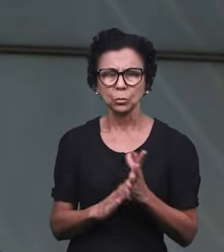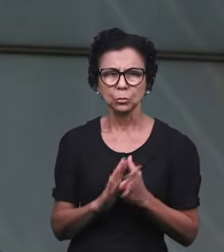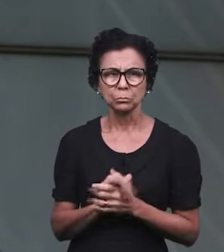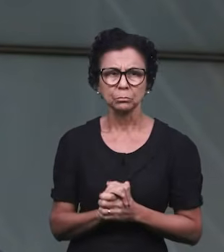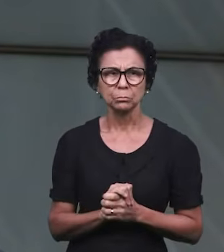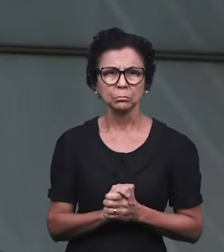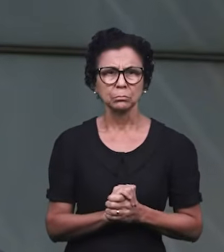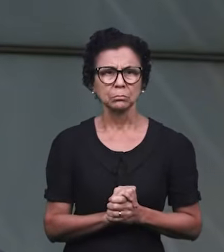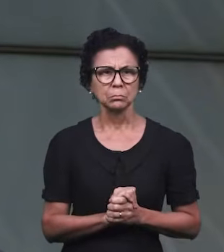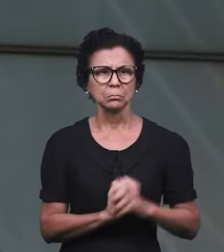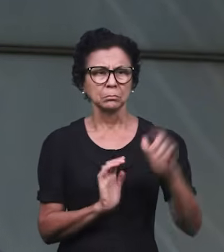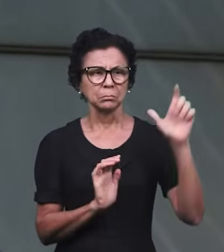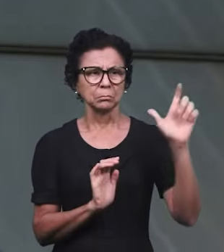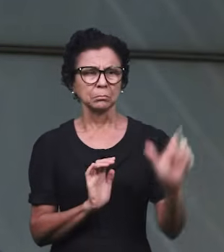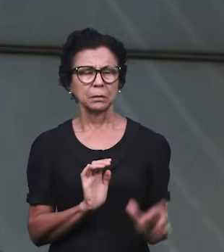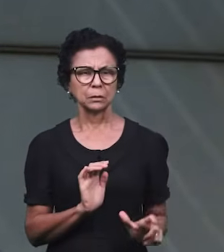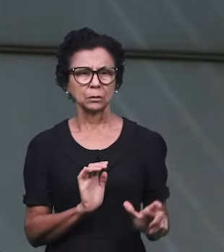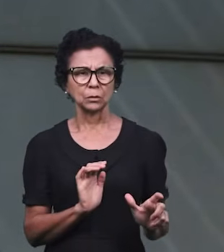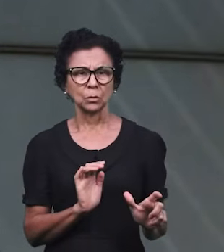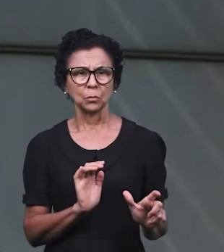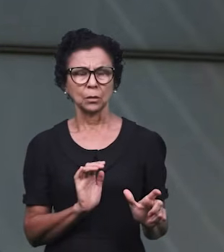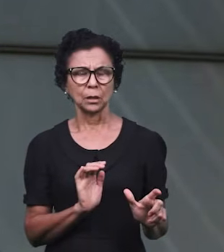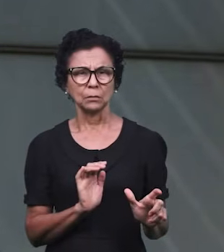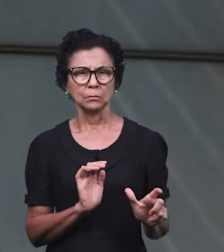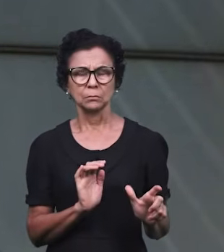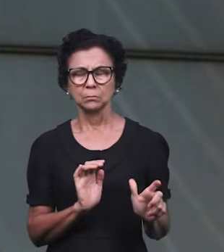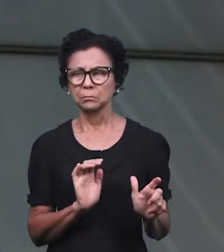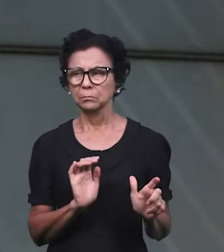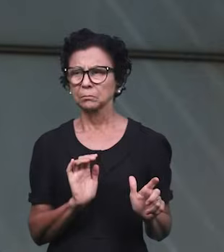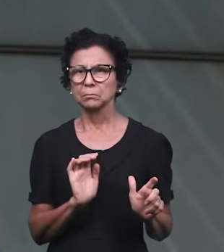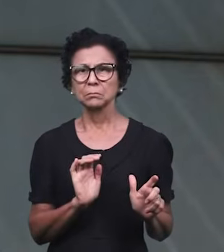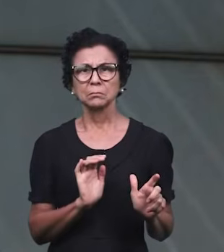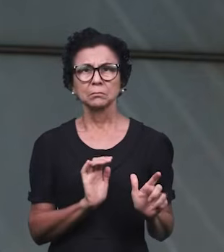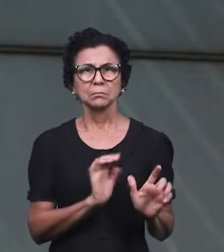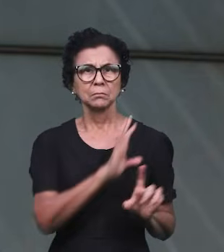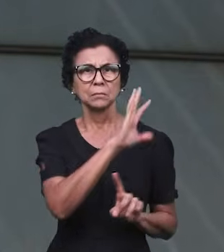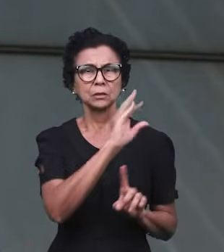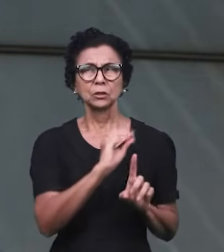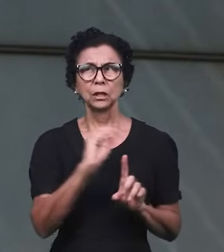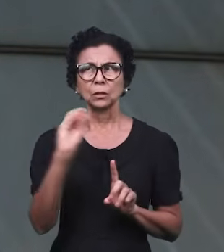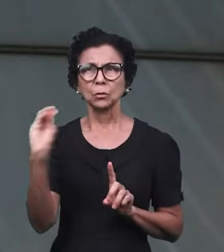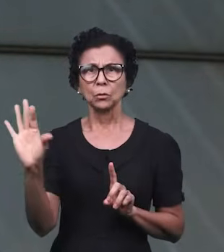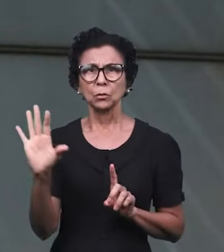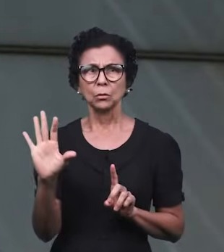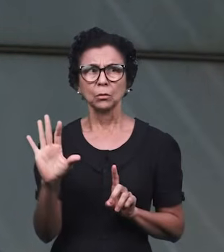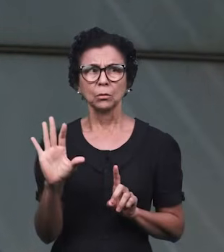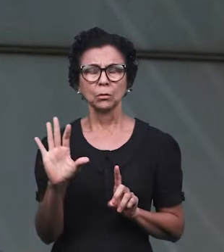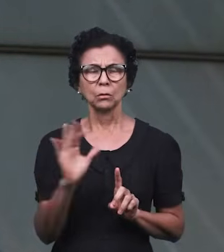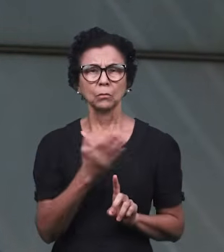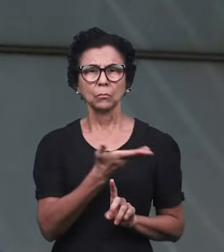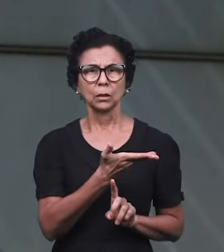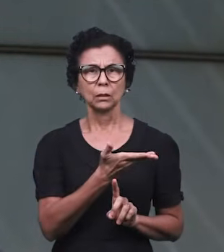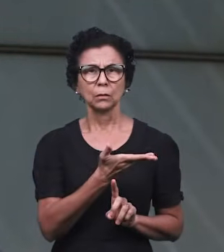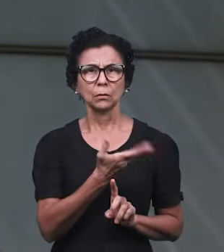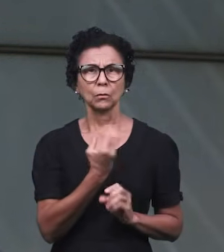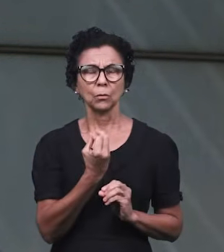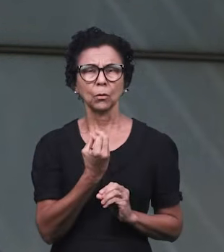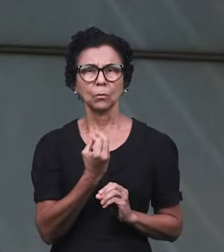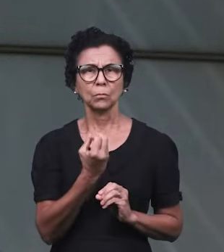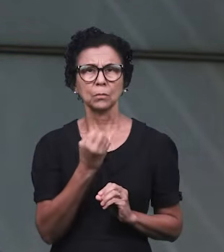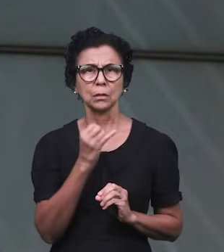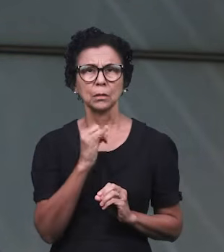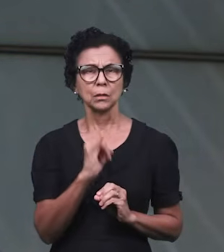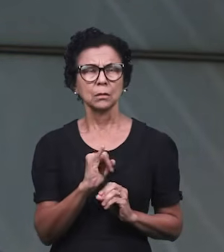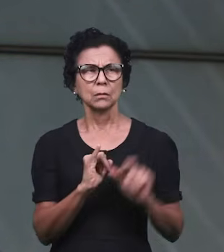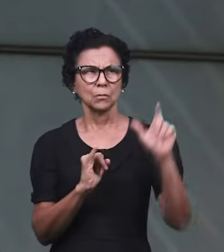né? Enquanto a Bíblia diz que o único mediador entre Deus e os homens é Jesus Cristo. Então, diante